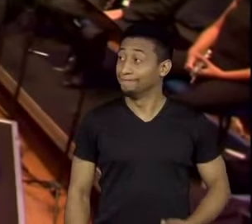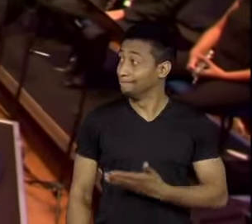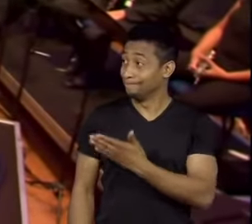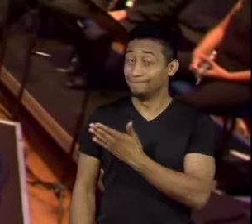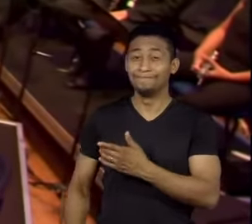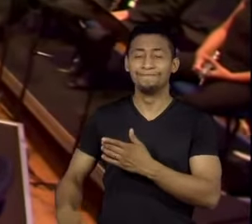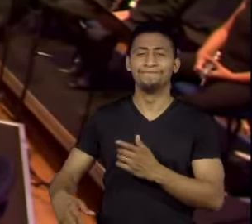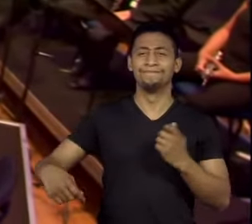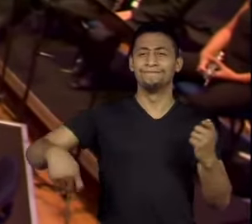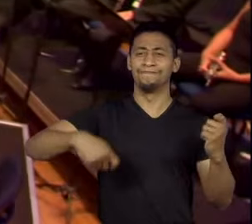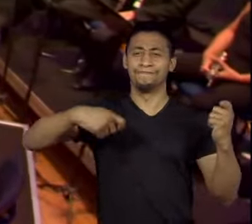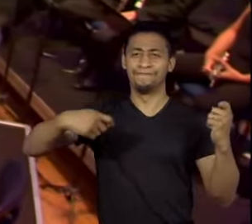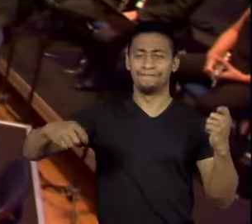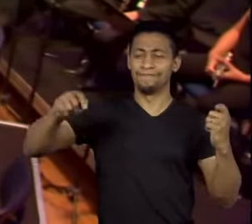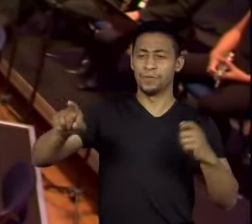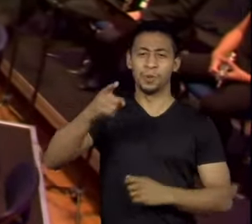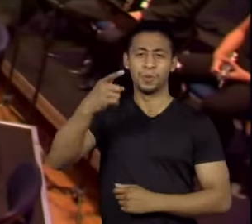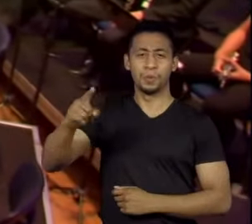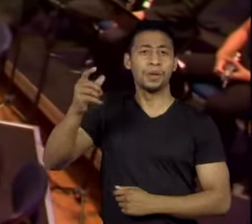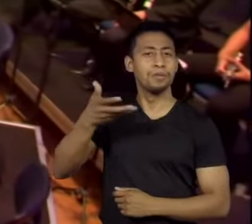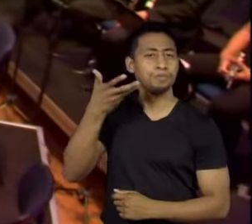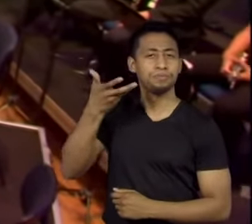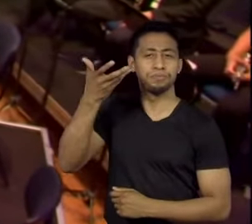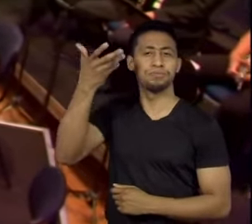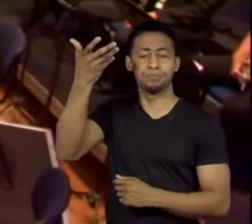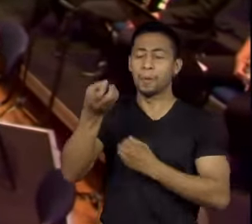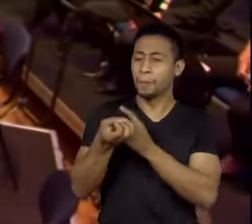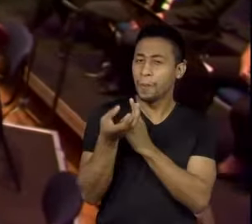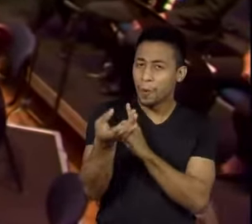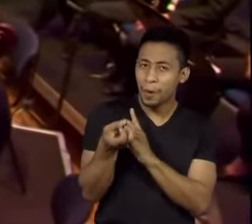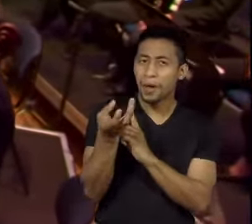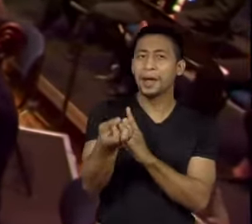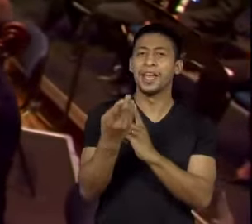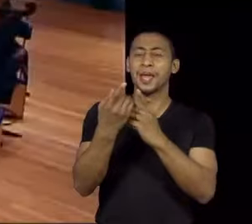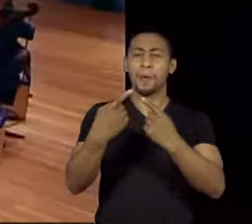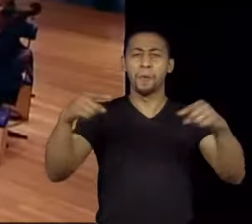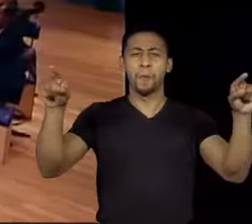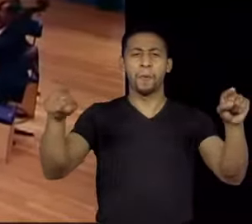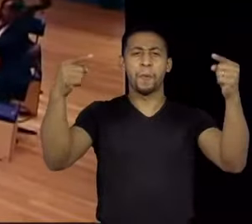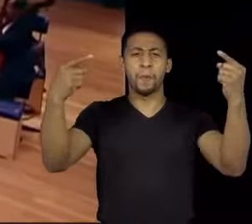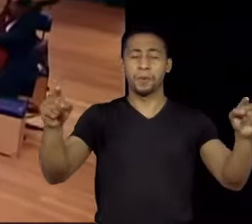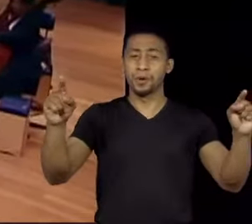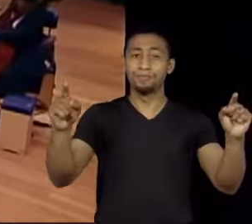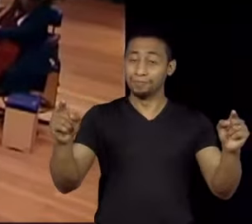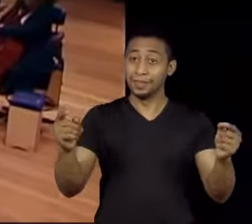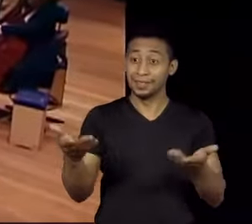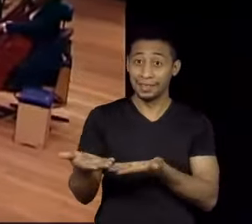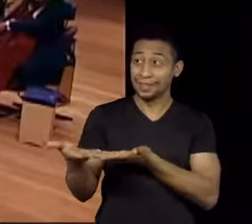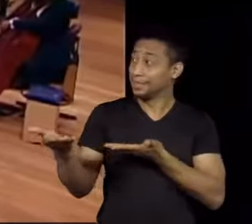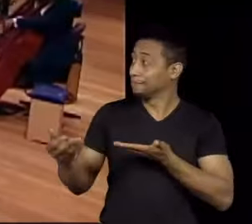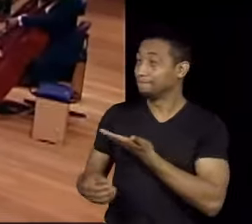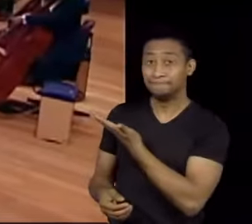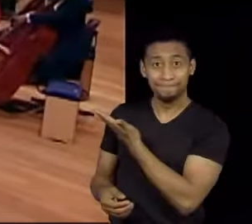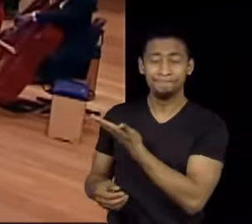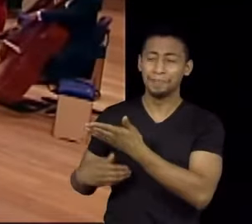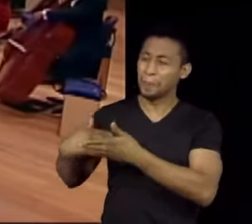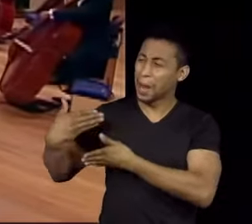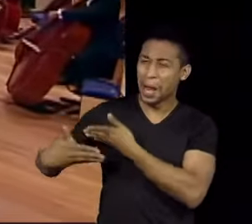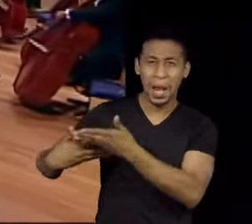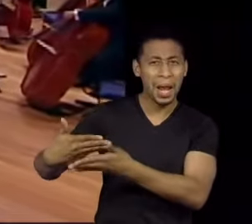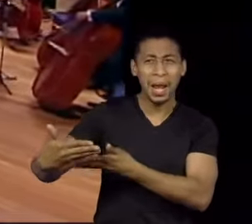Concertos, sinfonias, óperas, poemas sinfônicos, suítes. A música clássica atravessa os séculos e